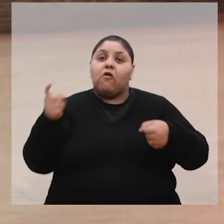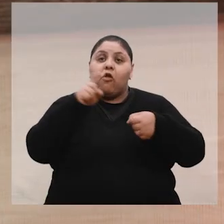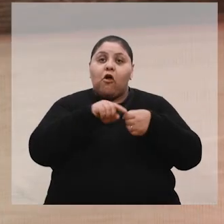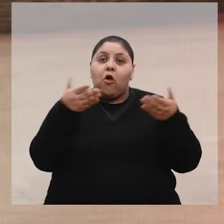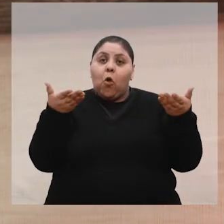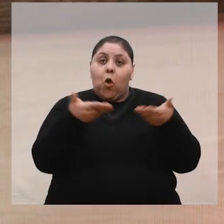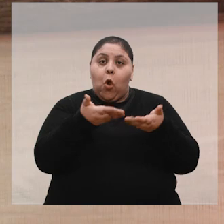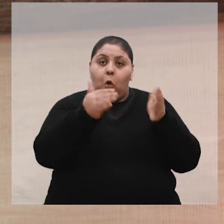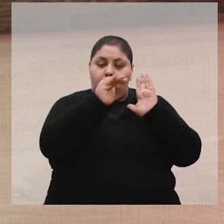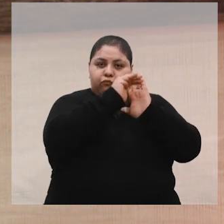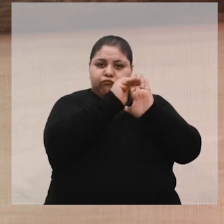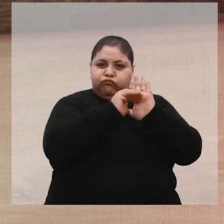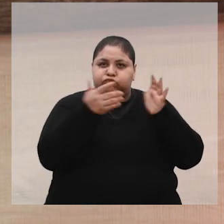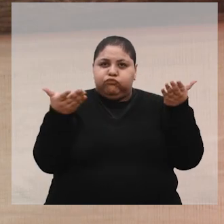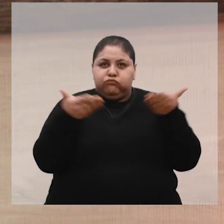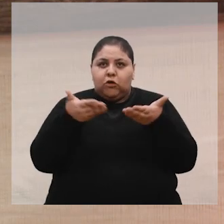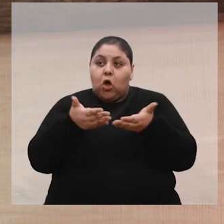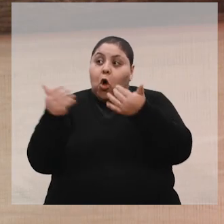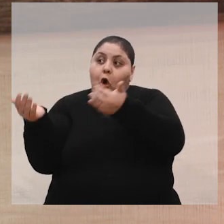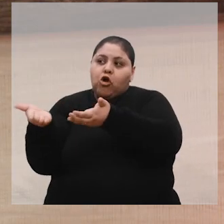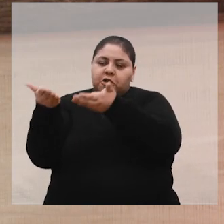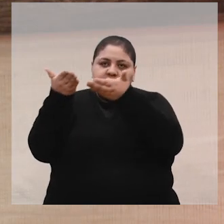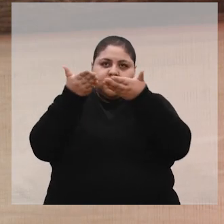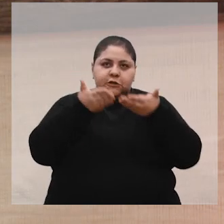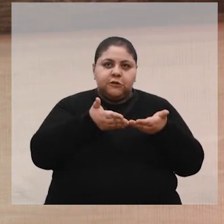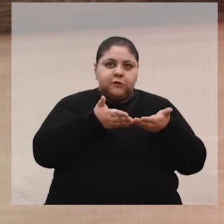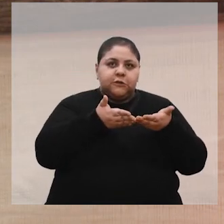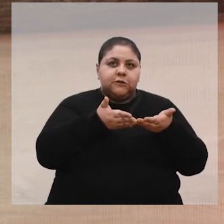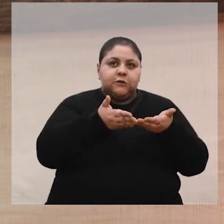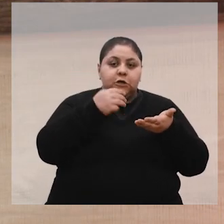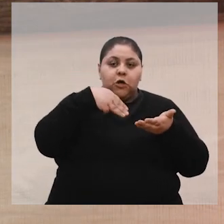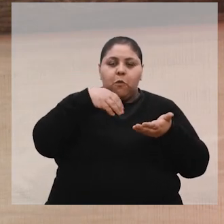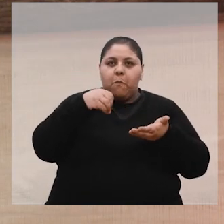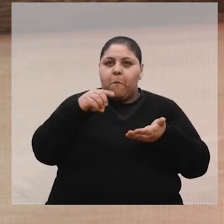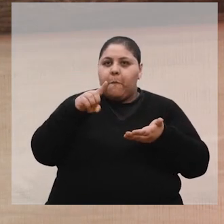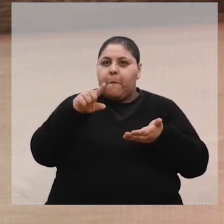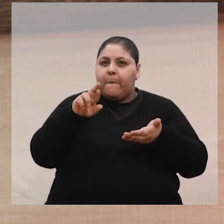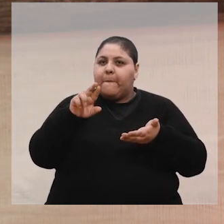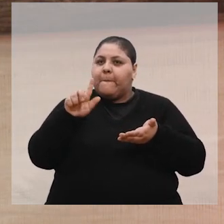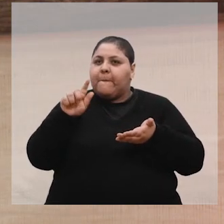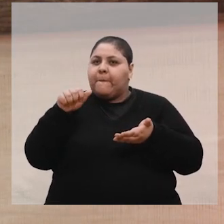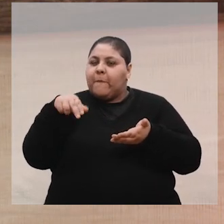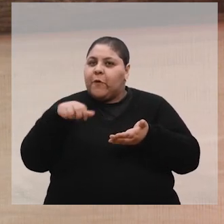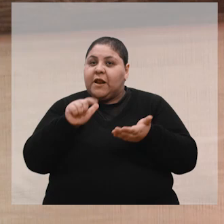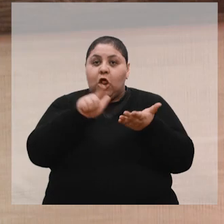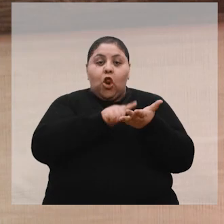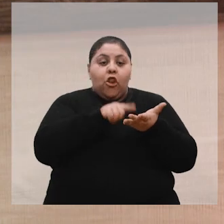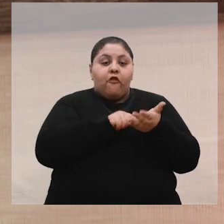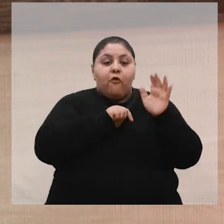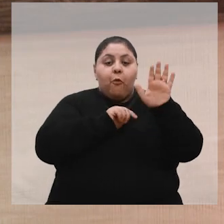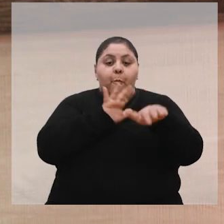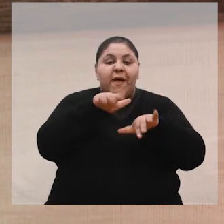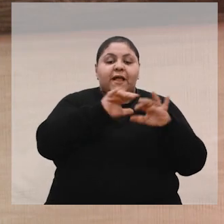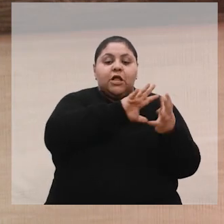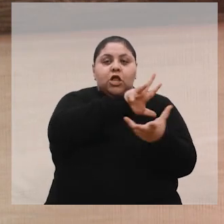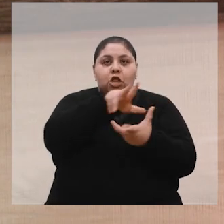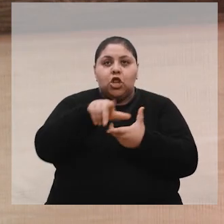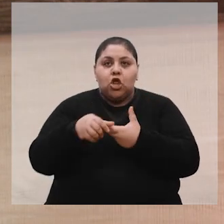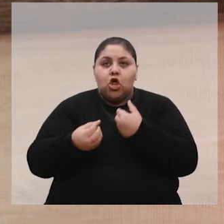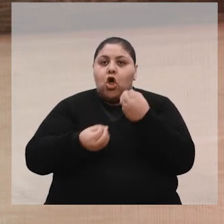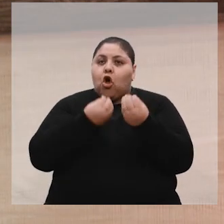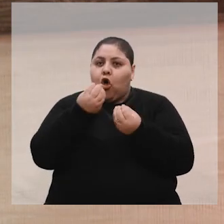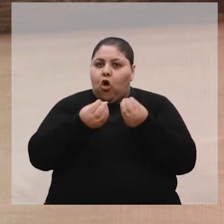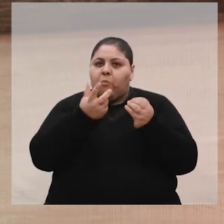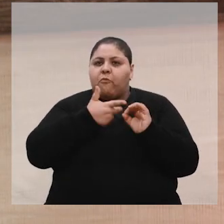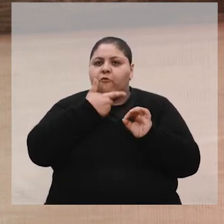Voltando aqui com o Café com Letras, hoje recebendo a escritora Morgana Perini com o livro Pés no Mundo. Morgana, como eu